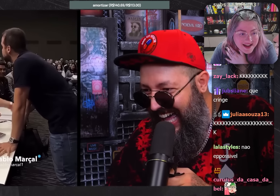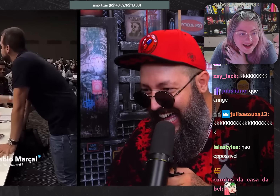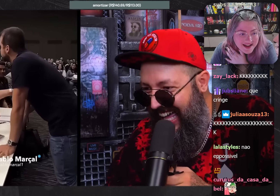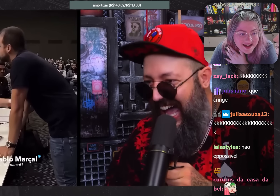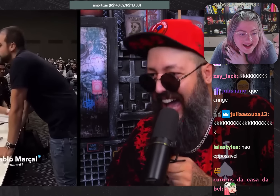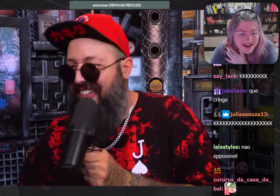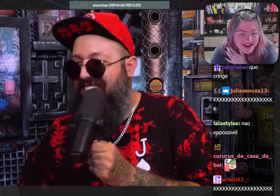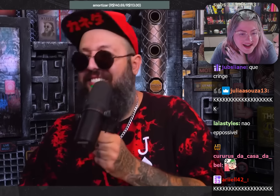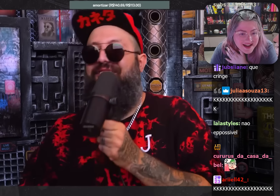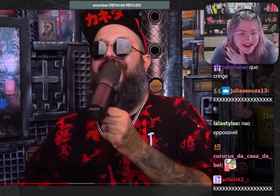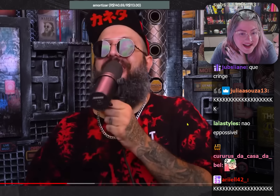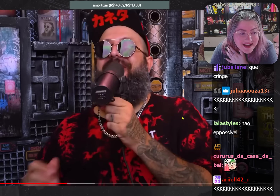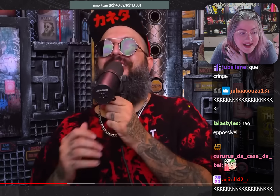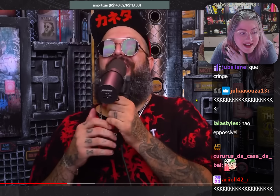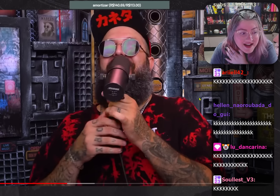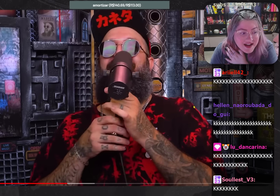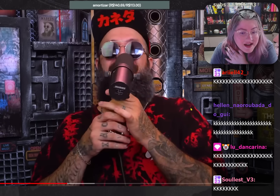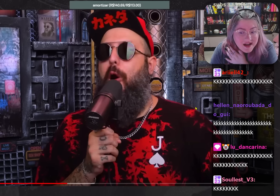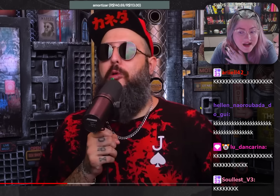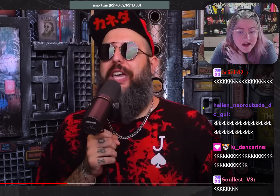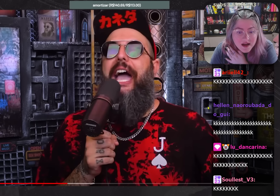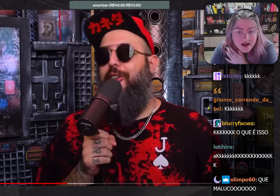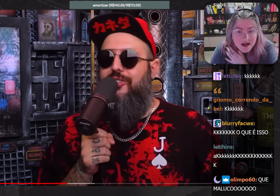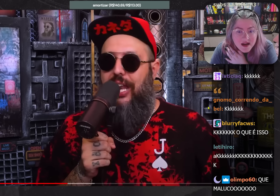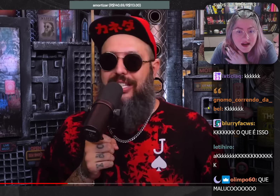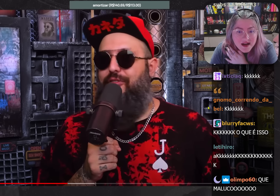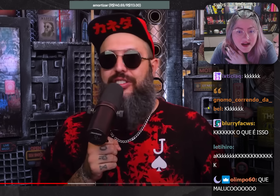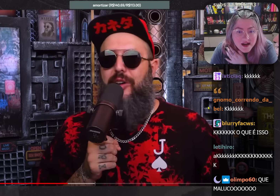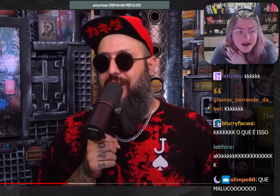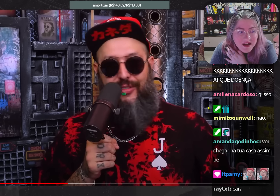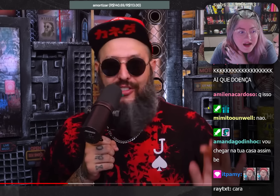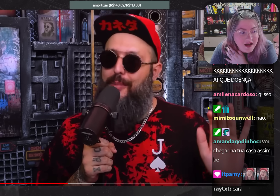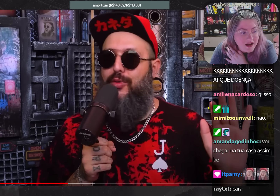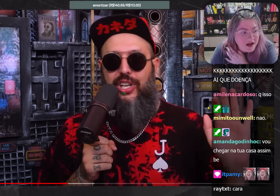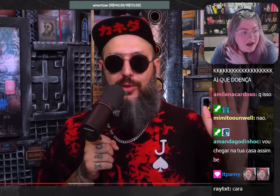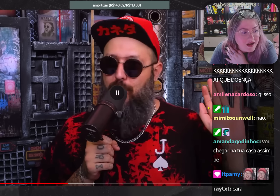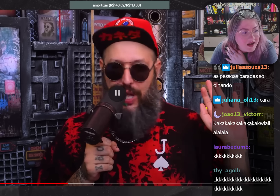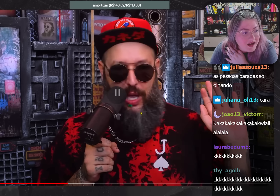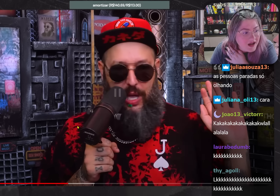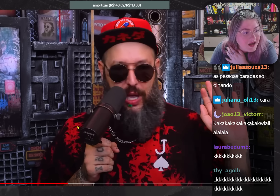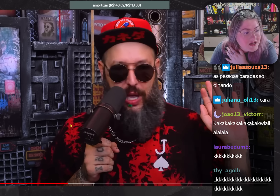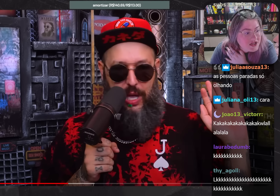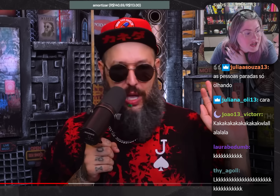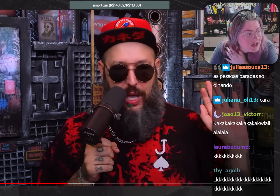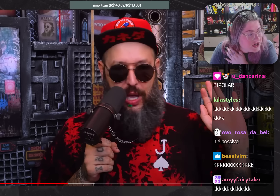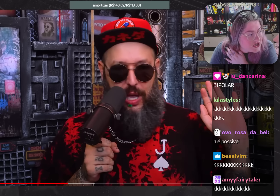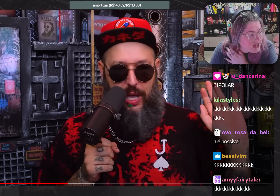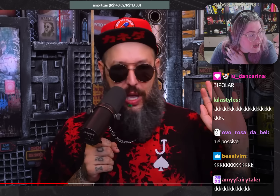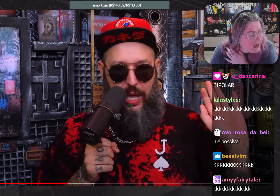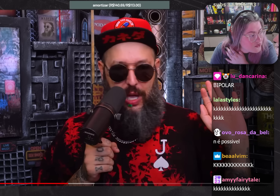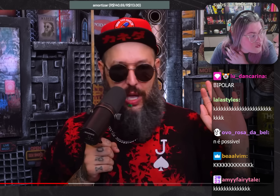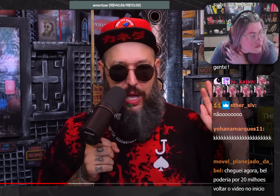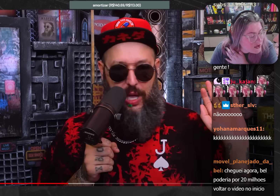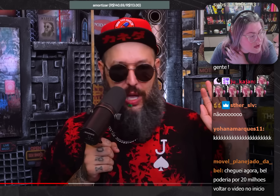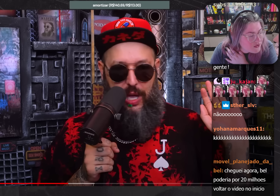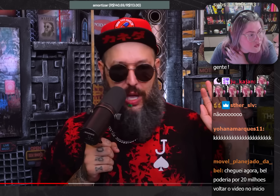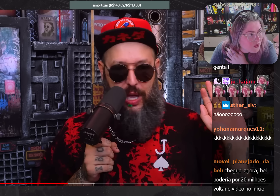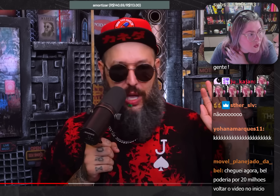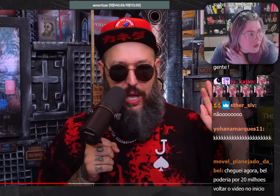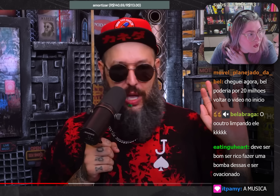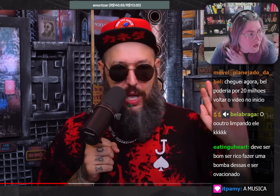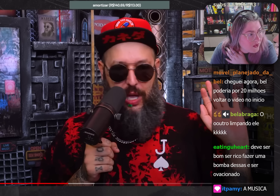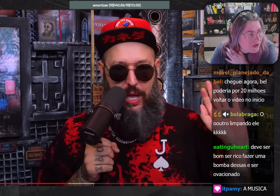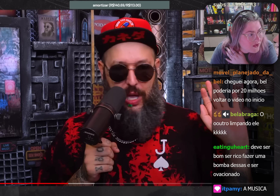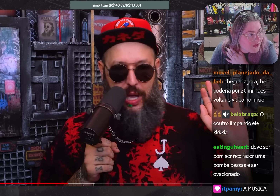isso é muito por mano qualquer gros que você fizer os caras vai ficar buscando ou qu gente eu tô